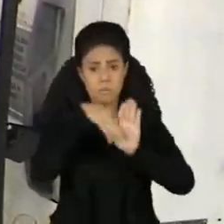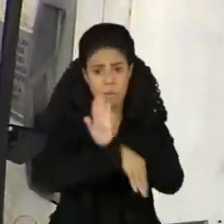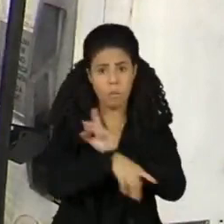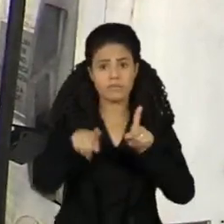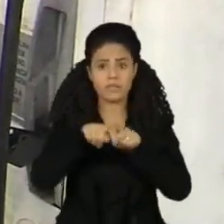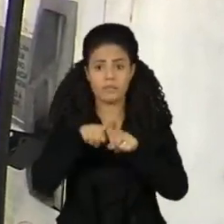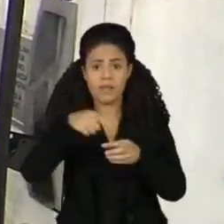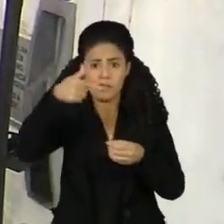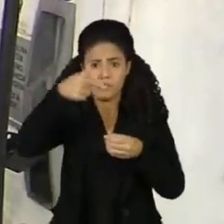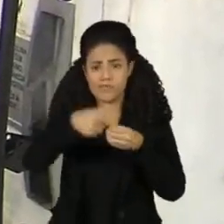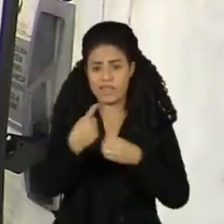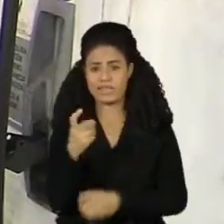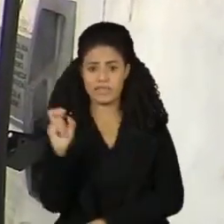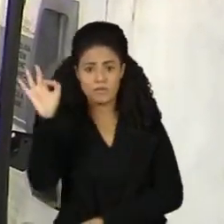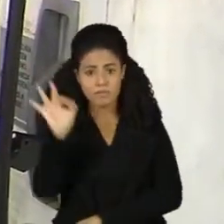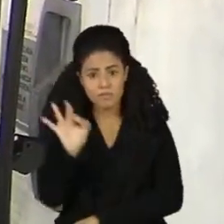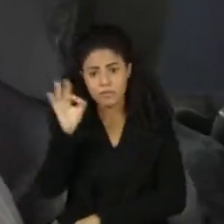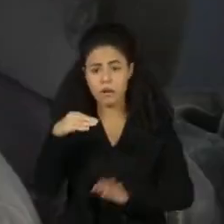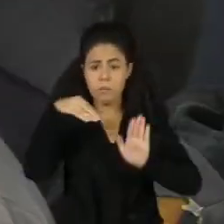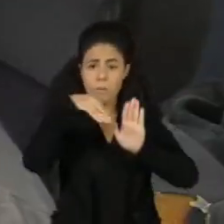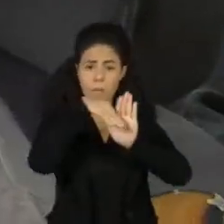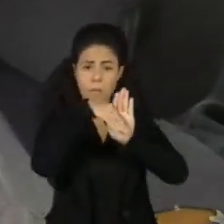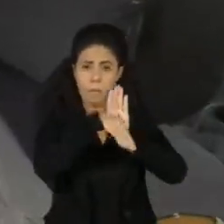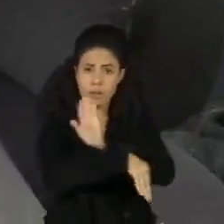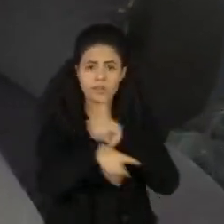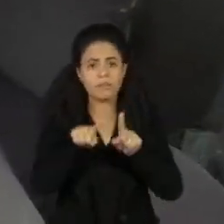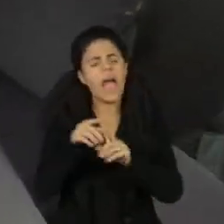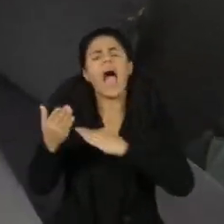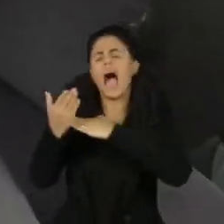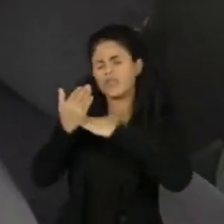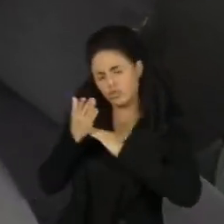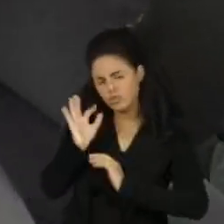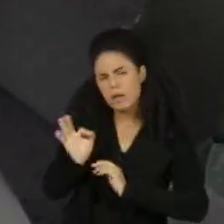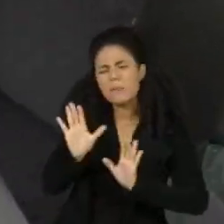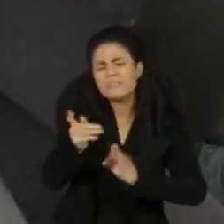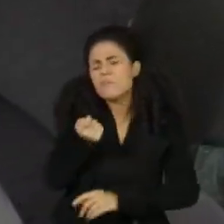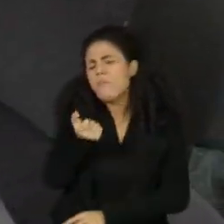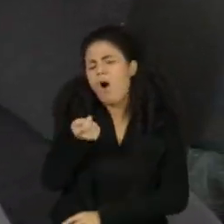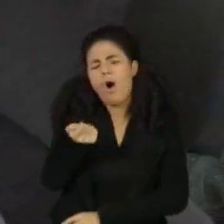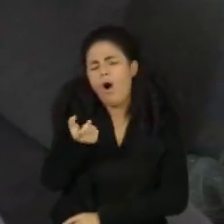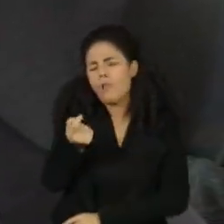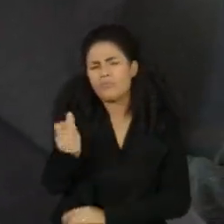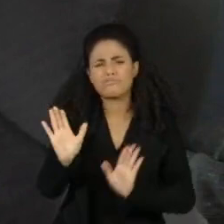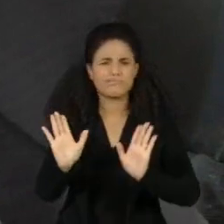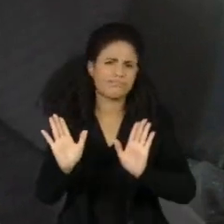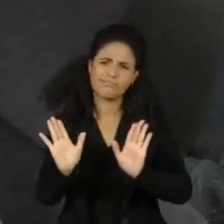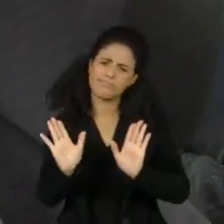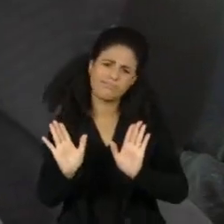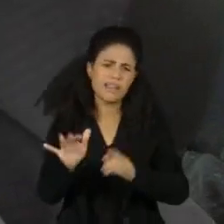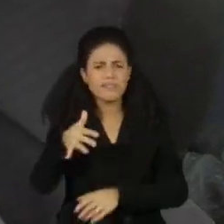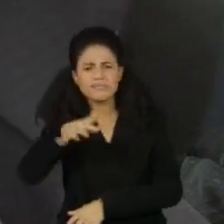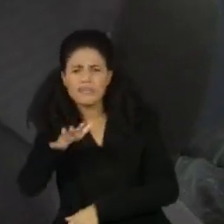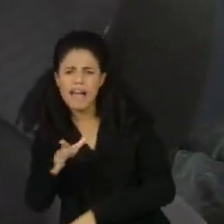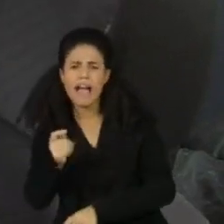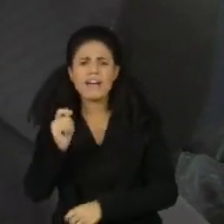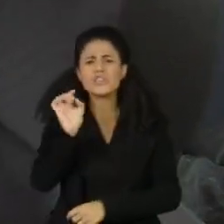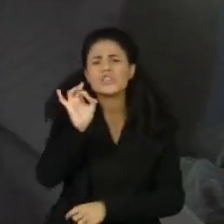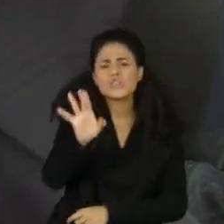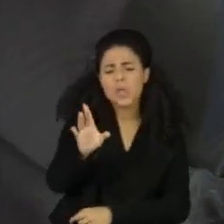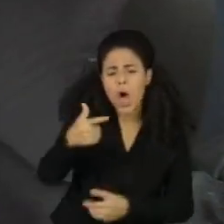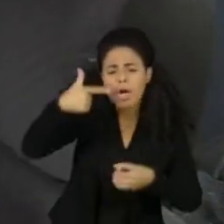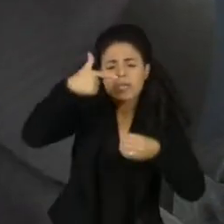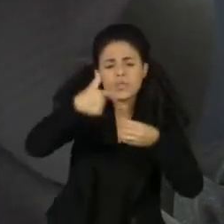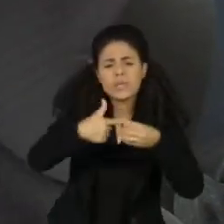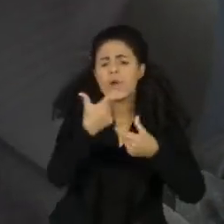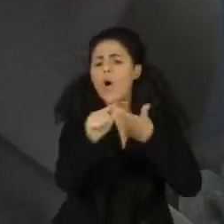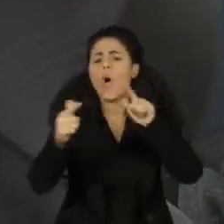gasolina despencou mais de 15%. Ajuda, né? Mas muito pouco, né? Não adianta nada, só a gasolina baixar